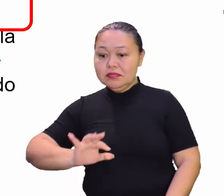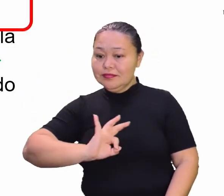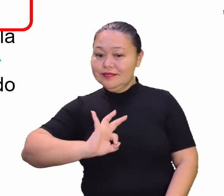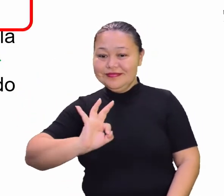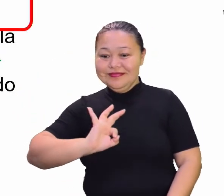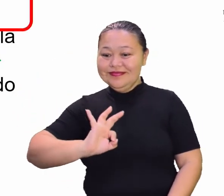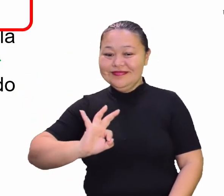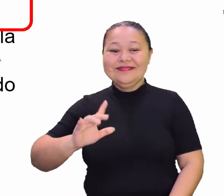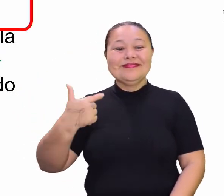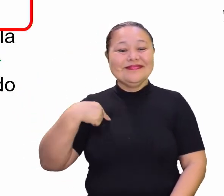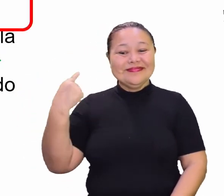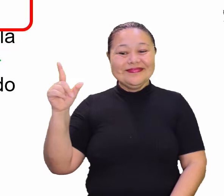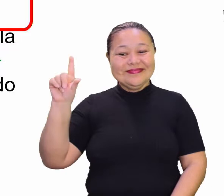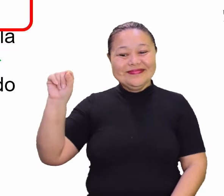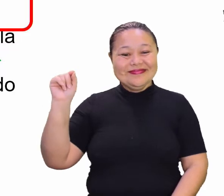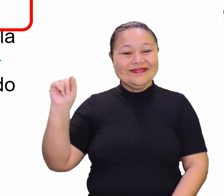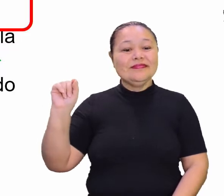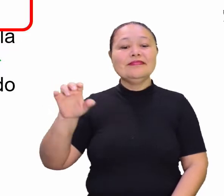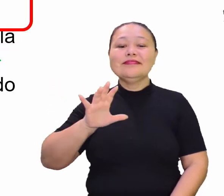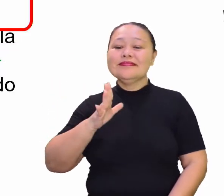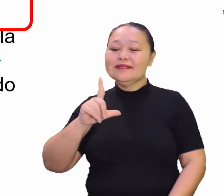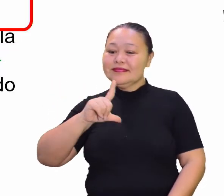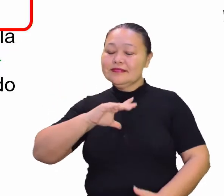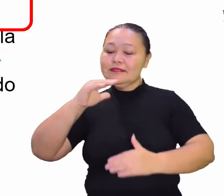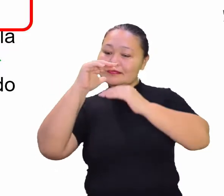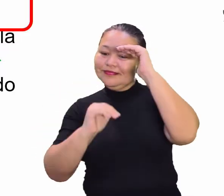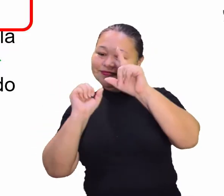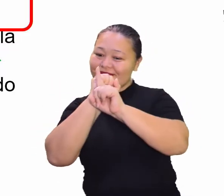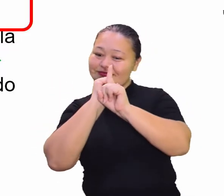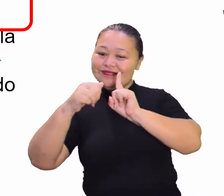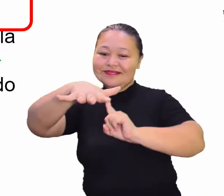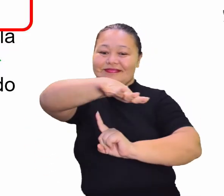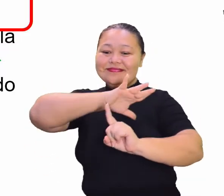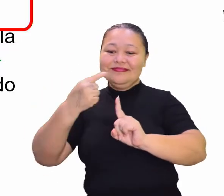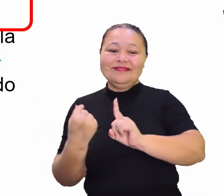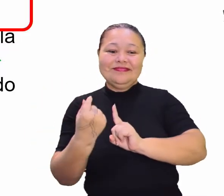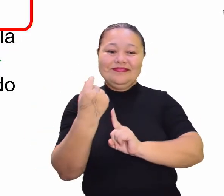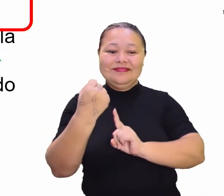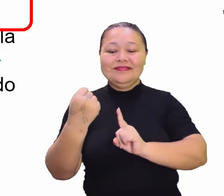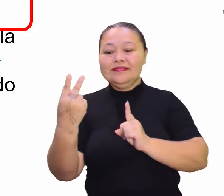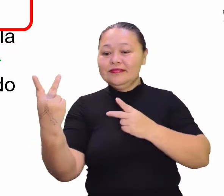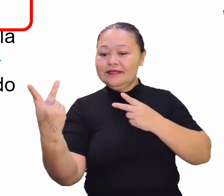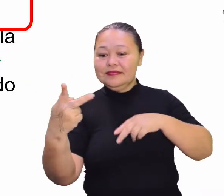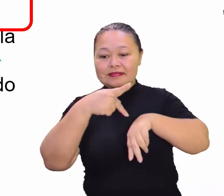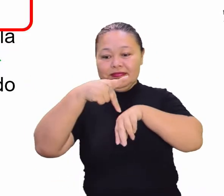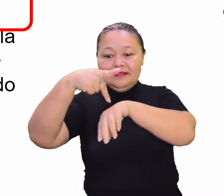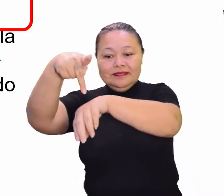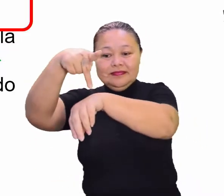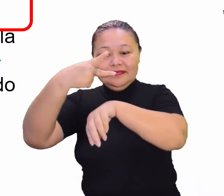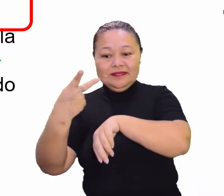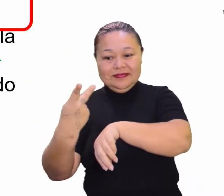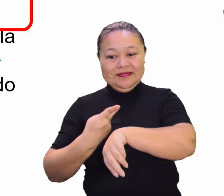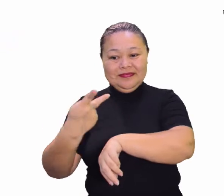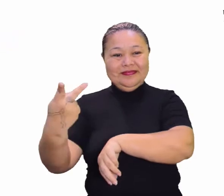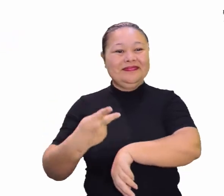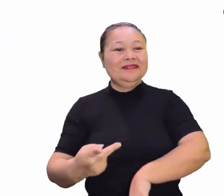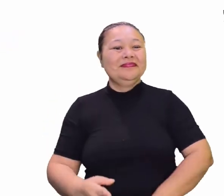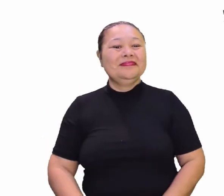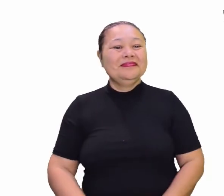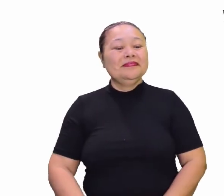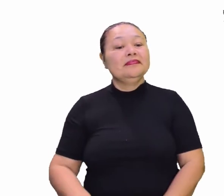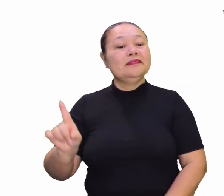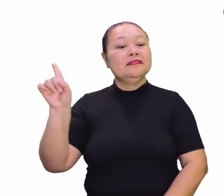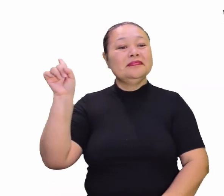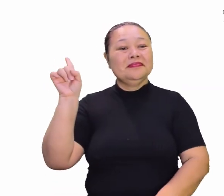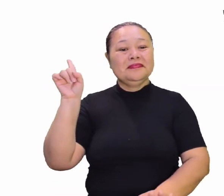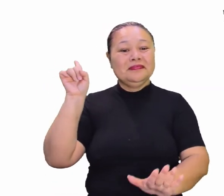então... Exatamente, só pode ser aí, assim. ó, com certeza. A grande desigualdade social e econômica entre as nações.